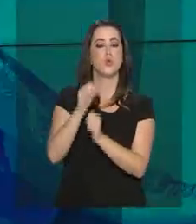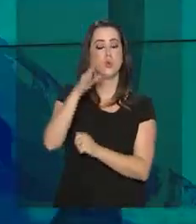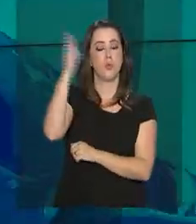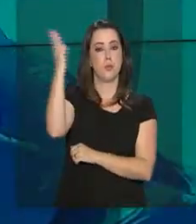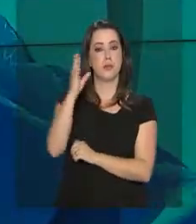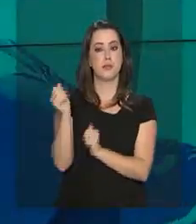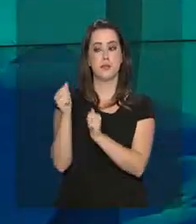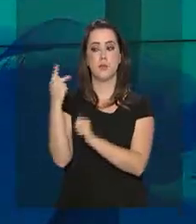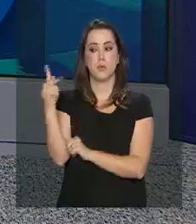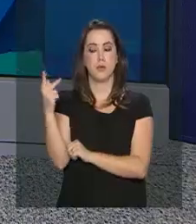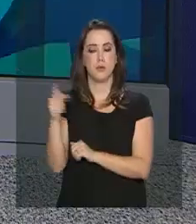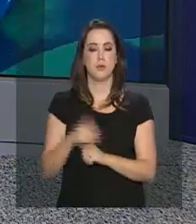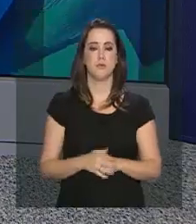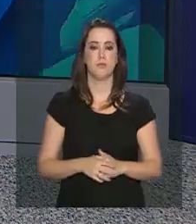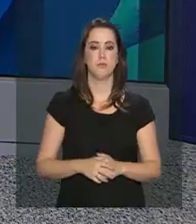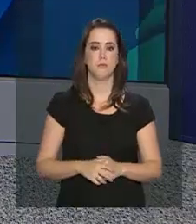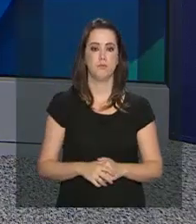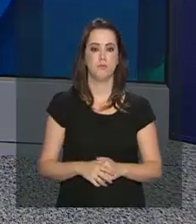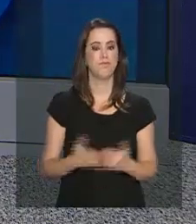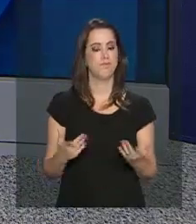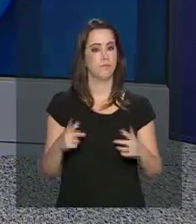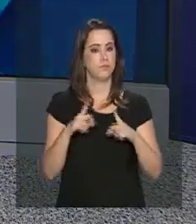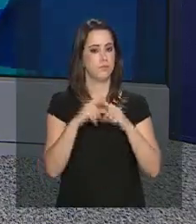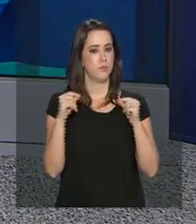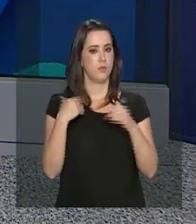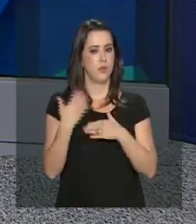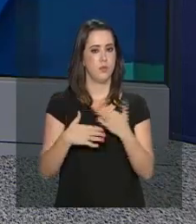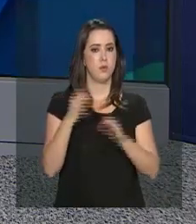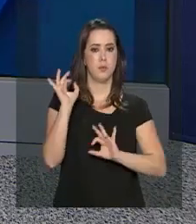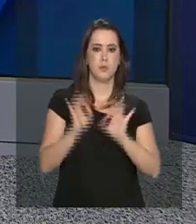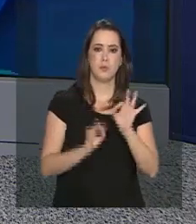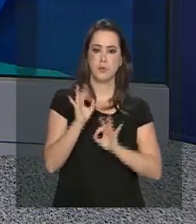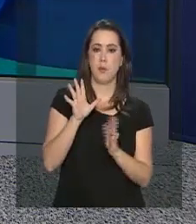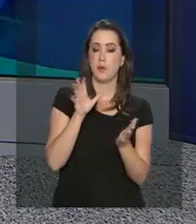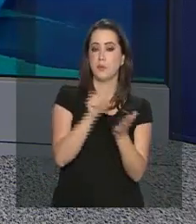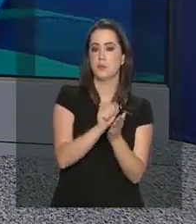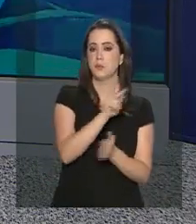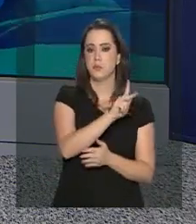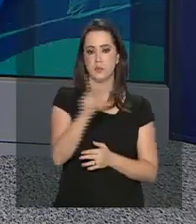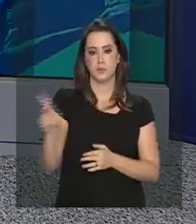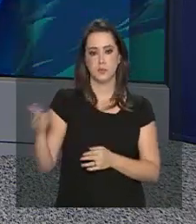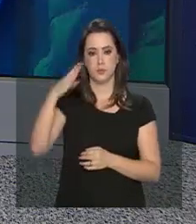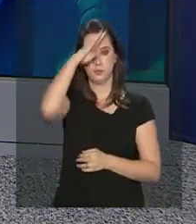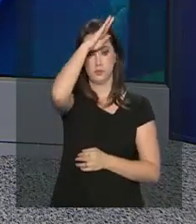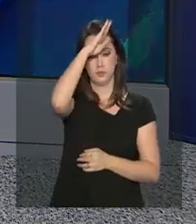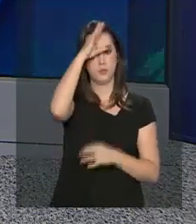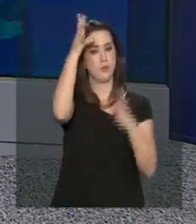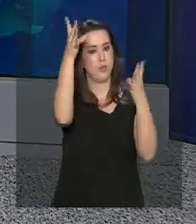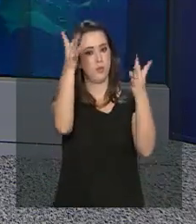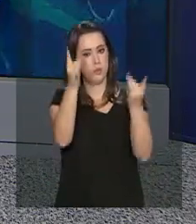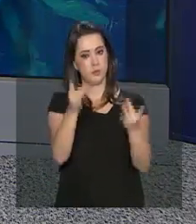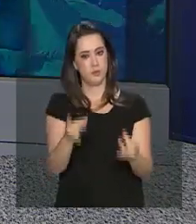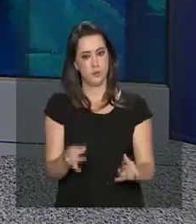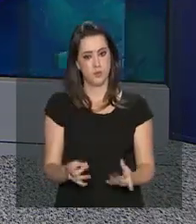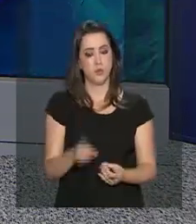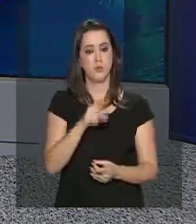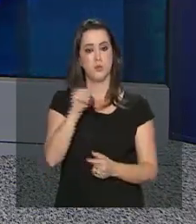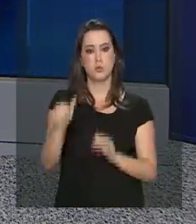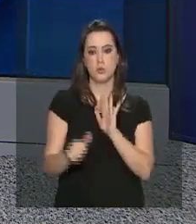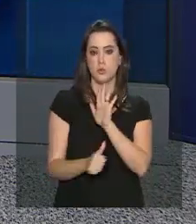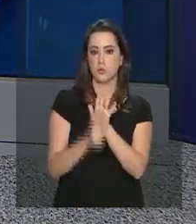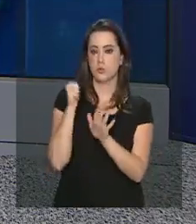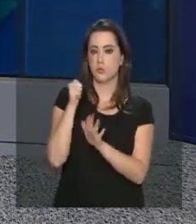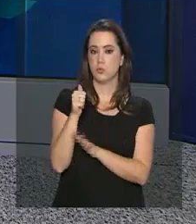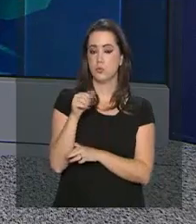vizinho e em brasília segue a preparação para a posse do presidente eleito jair bolsonaro mais detalhes